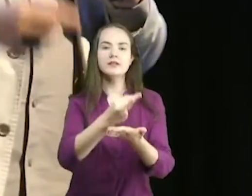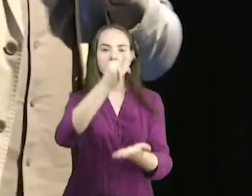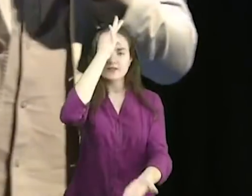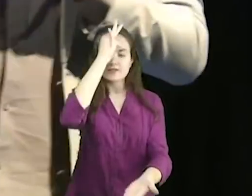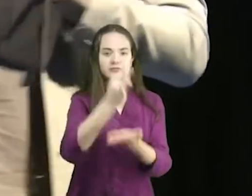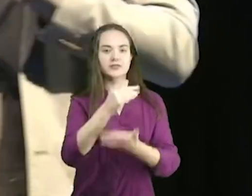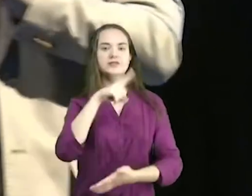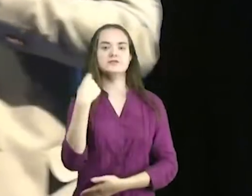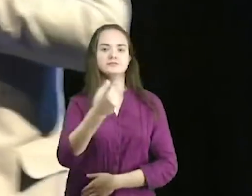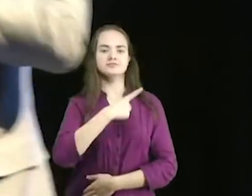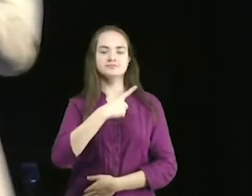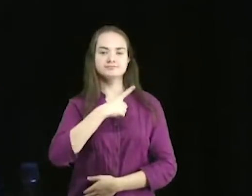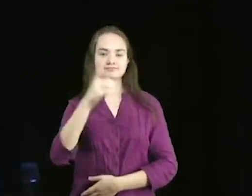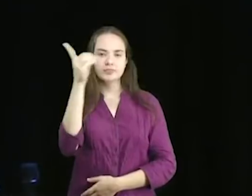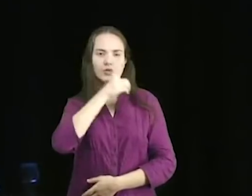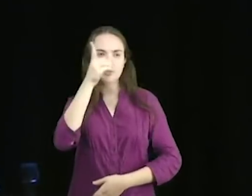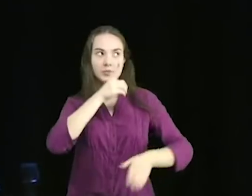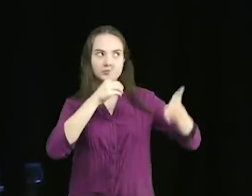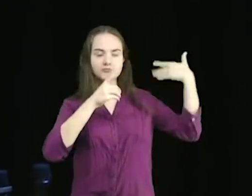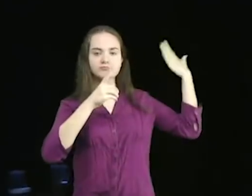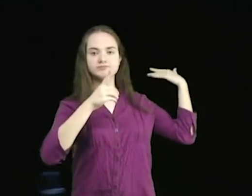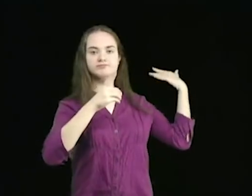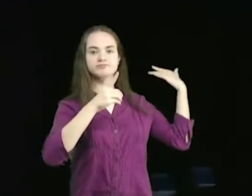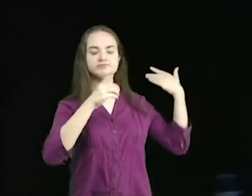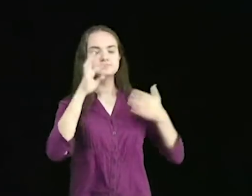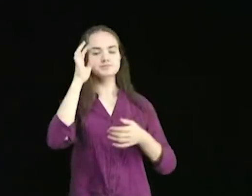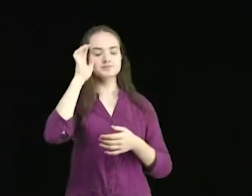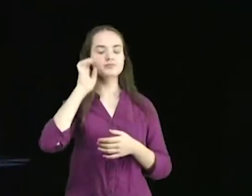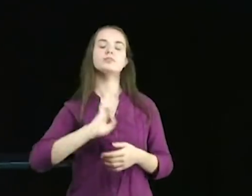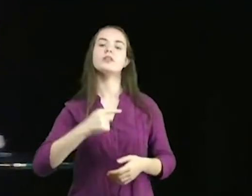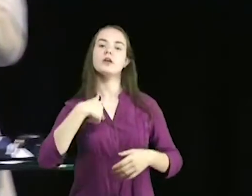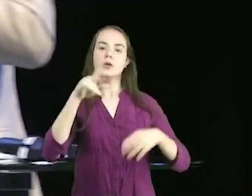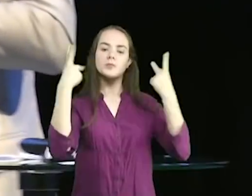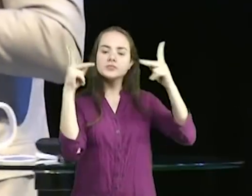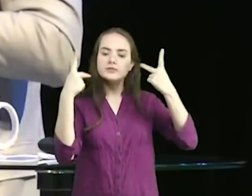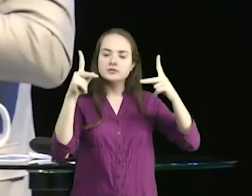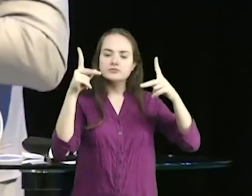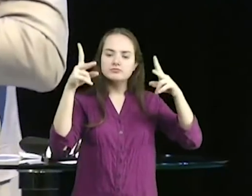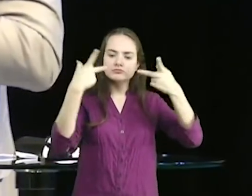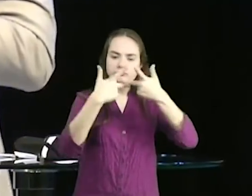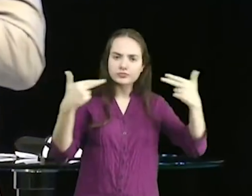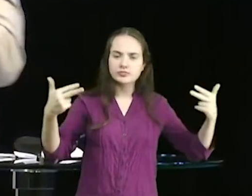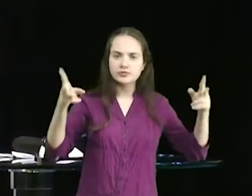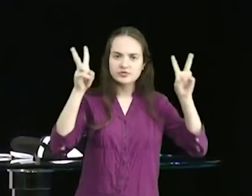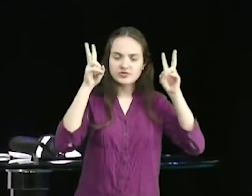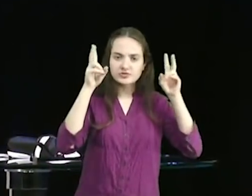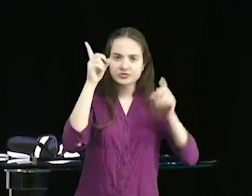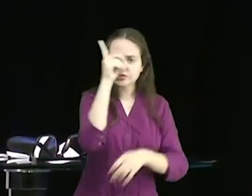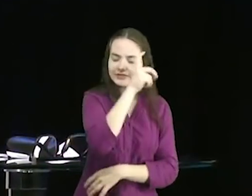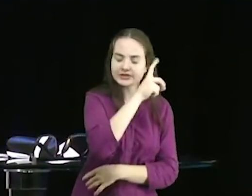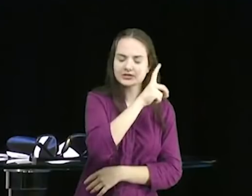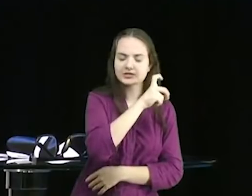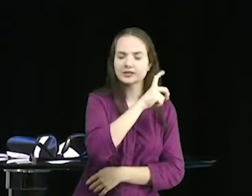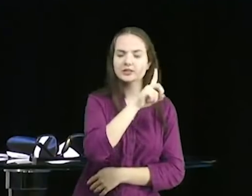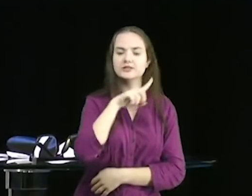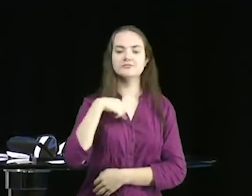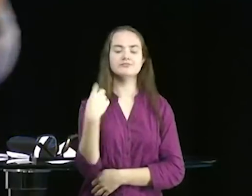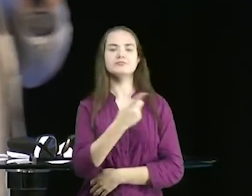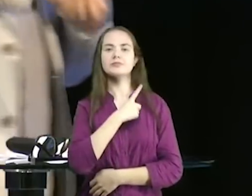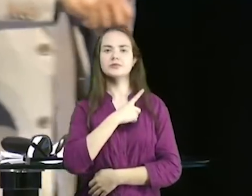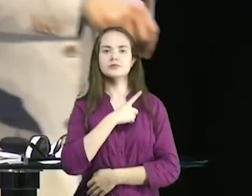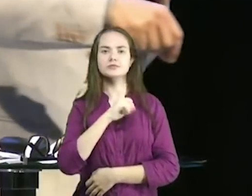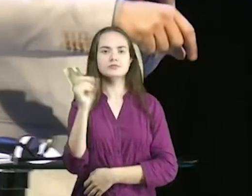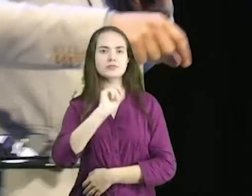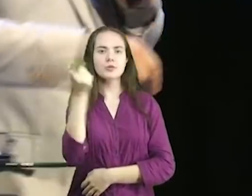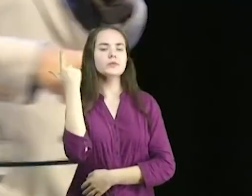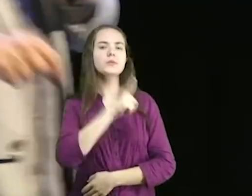a gente tem. Há 2 domingos atrás, eu ministrei que uma das dificuldades, mas impossibilidade de nós não alcançarmos o que a